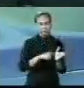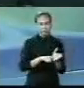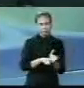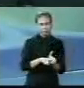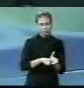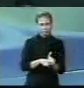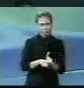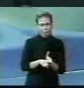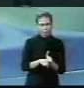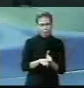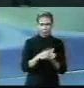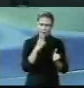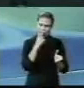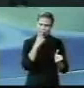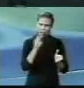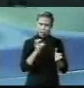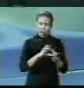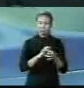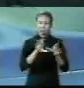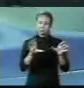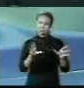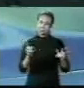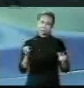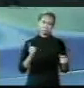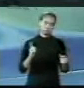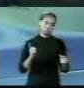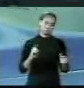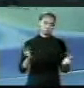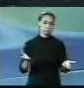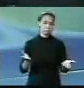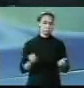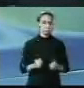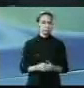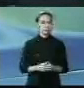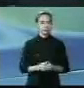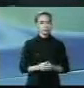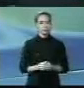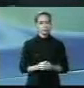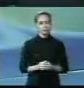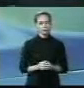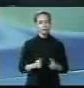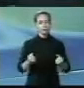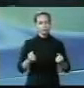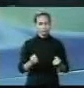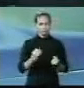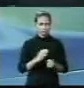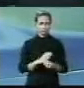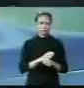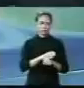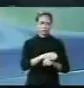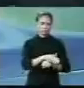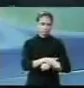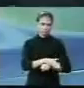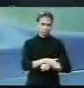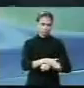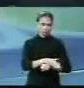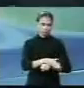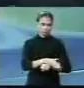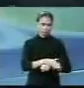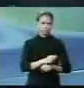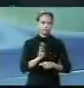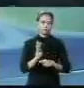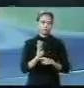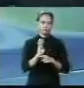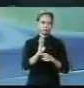permitido ou não, certo? Se for um pacote permitido, ele vai poder passar pelo firewall. O que significa passar pelo